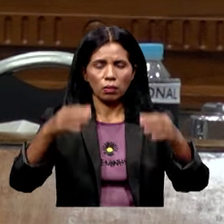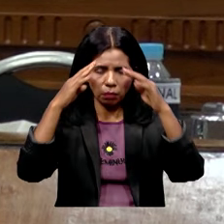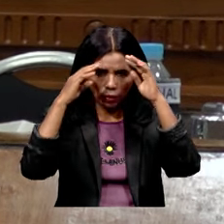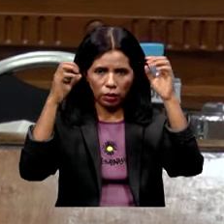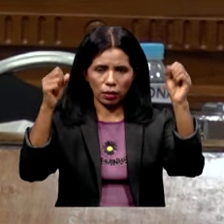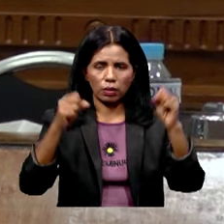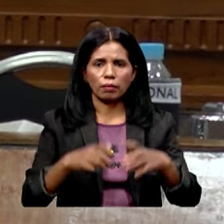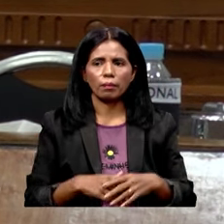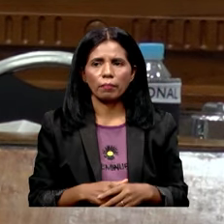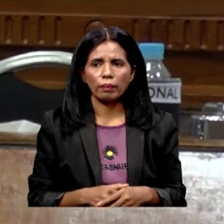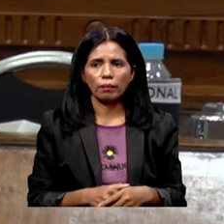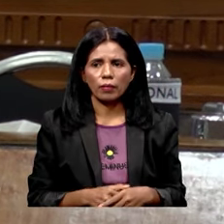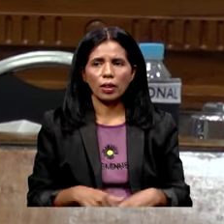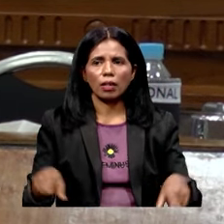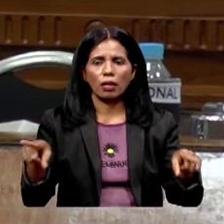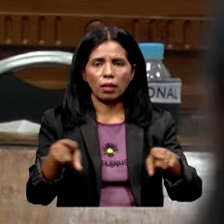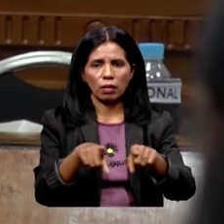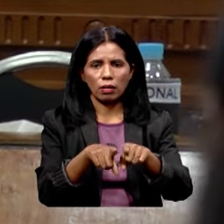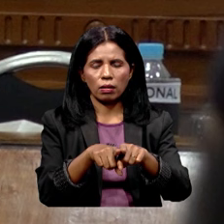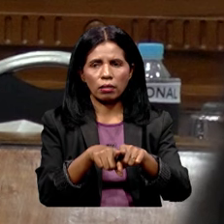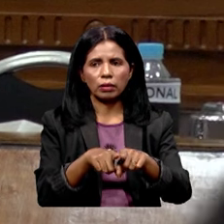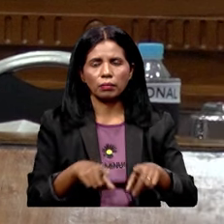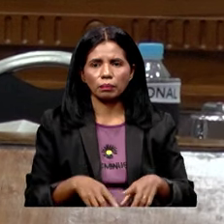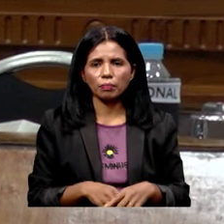República. Nudar